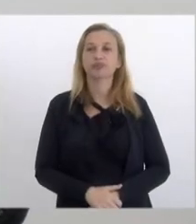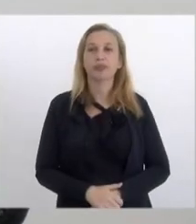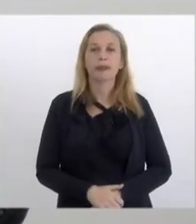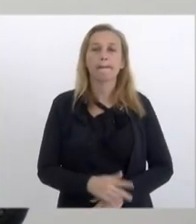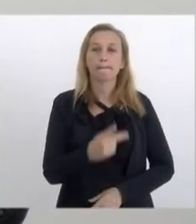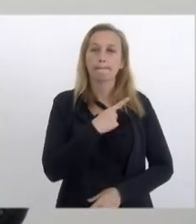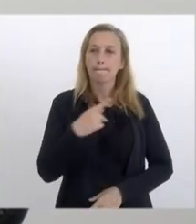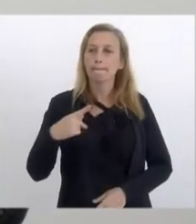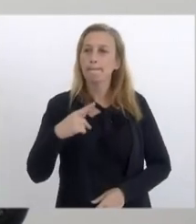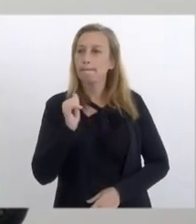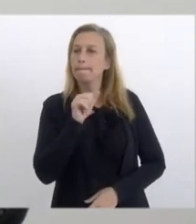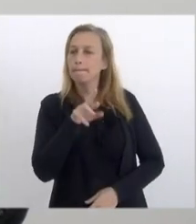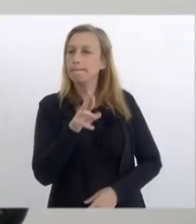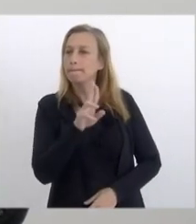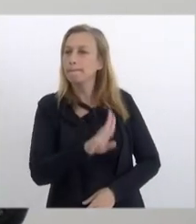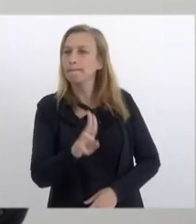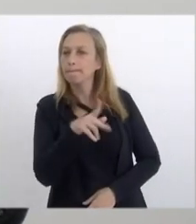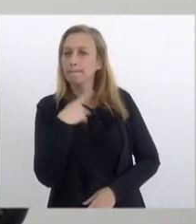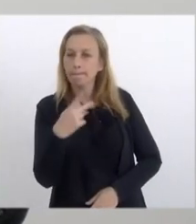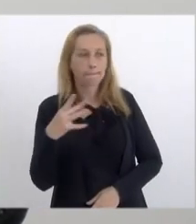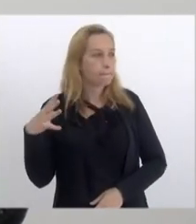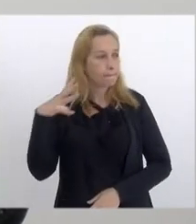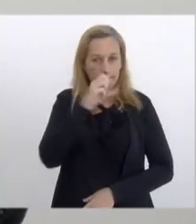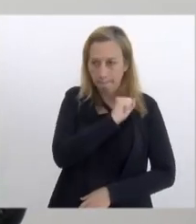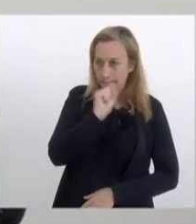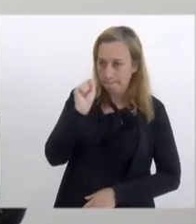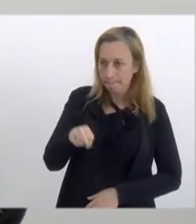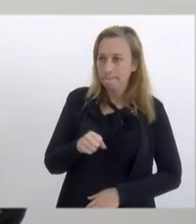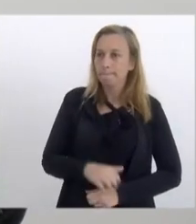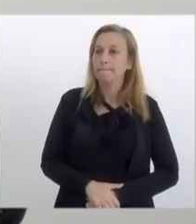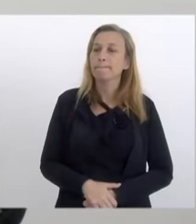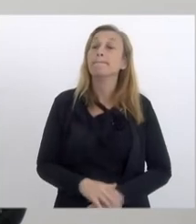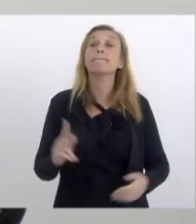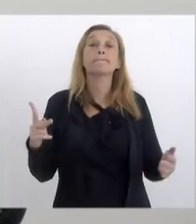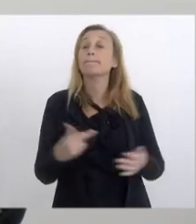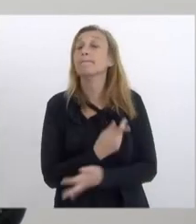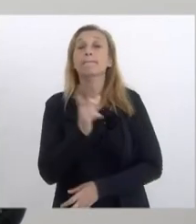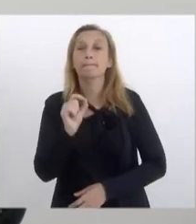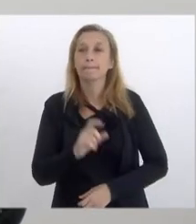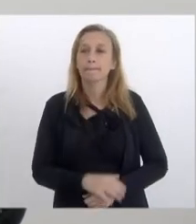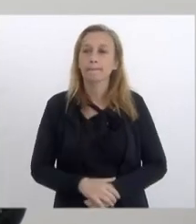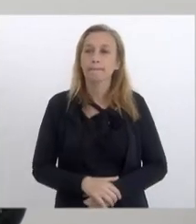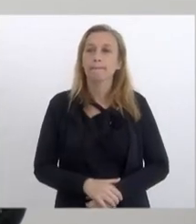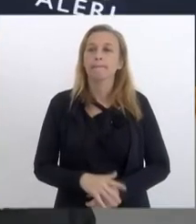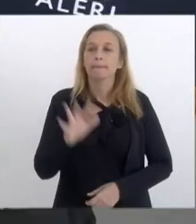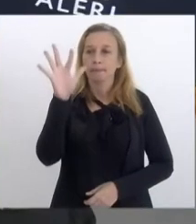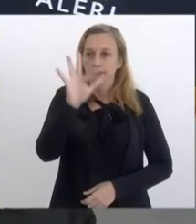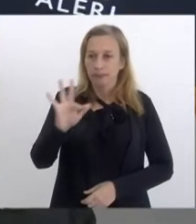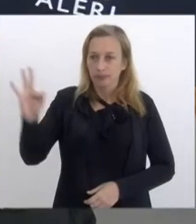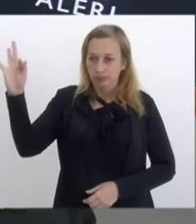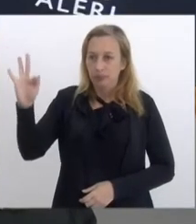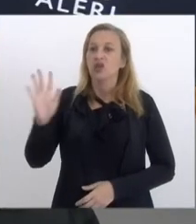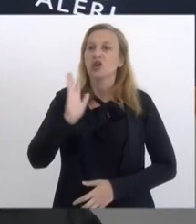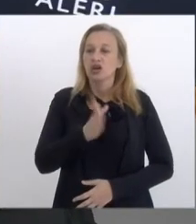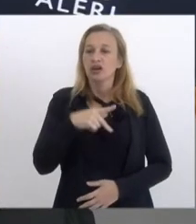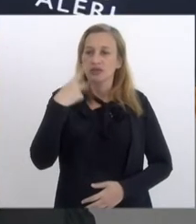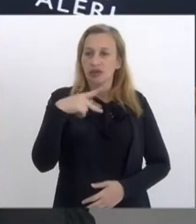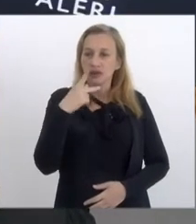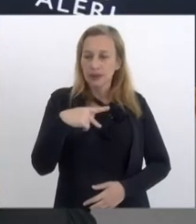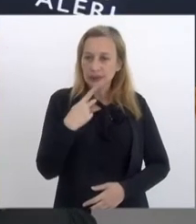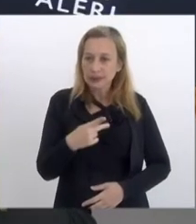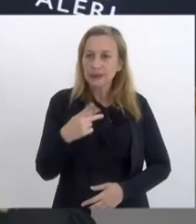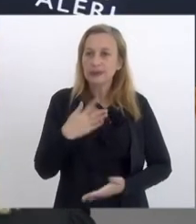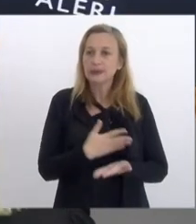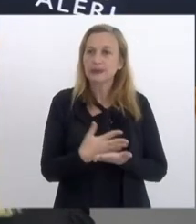Ademir quer fazer uso da palavra? Rapidamente. Tá? Sim. O que acontece? A questão da federação, né, a gente já colocou inicialmente,